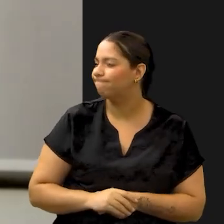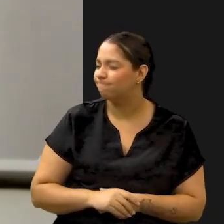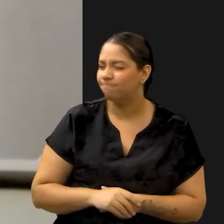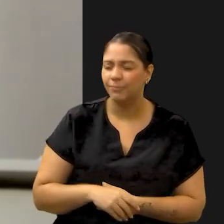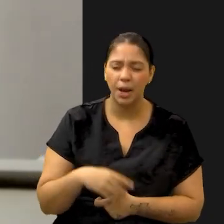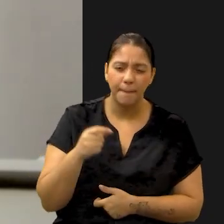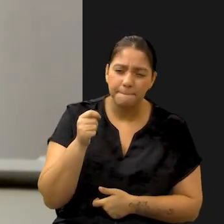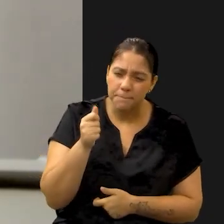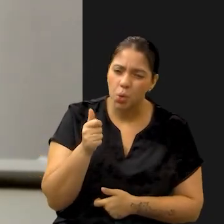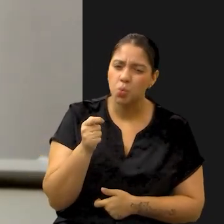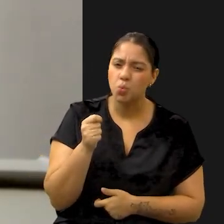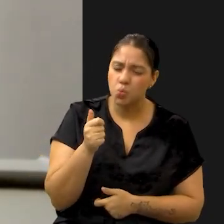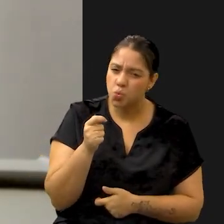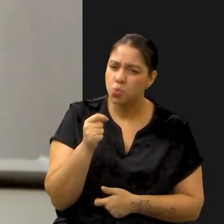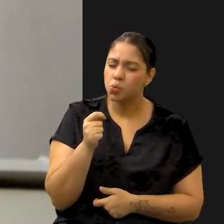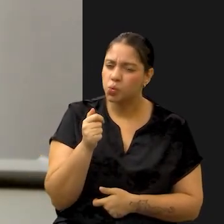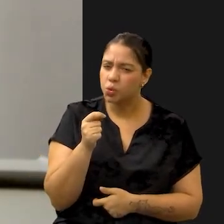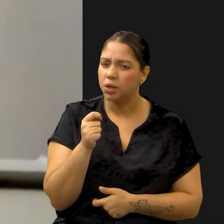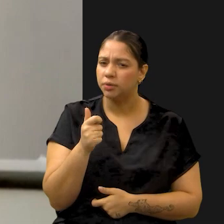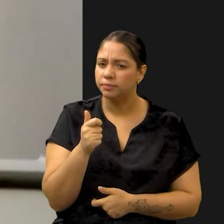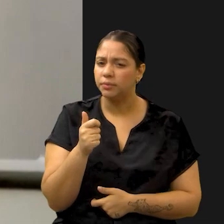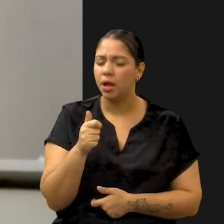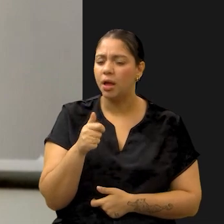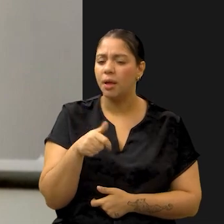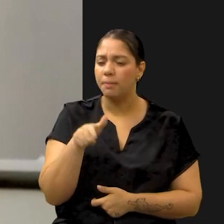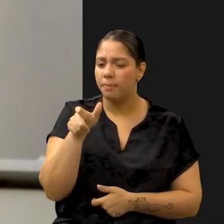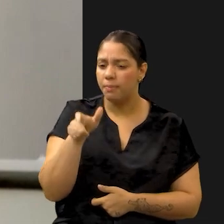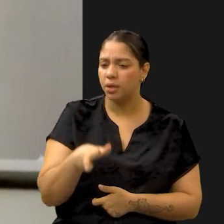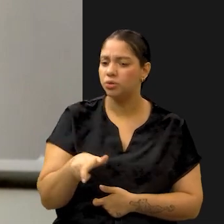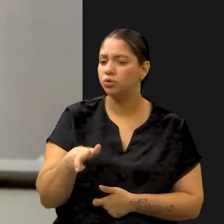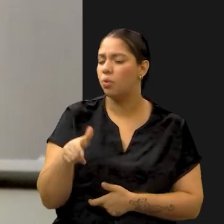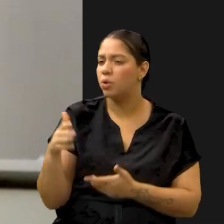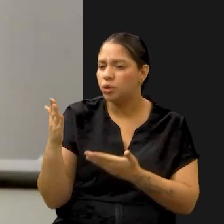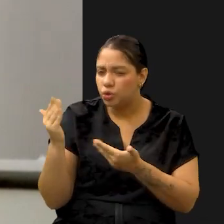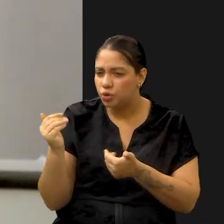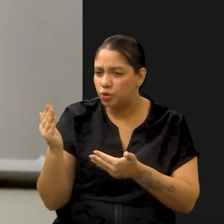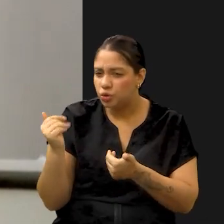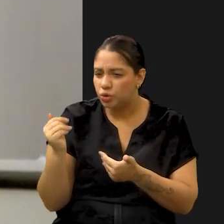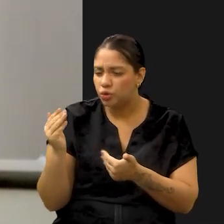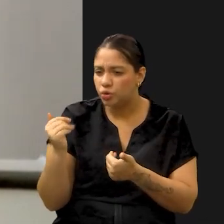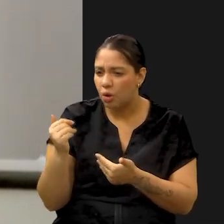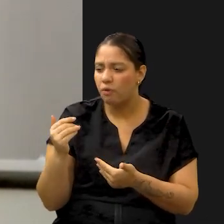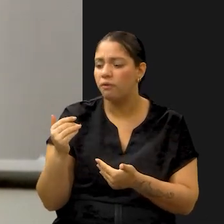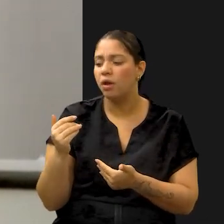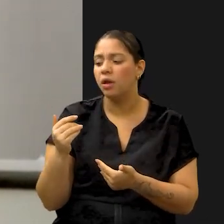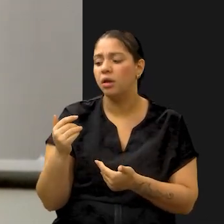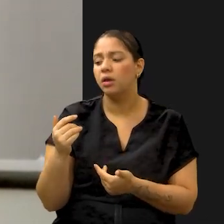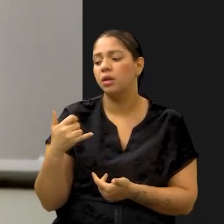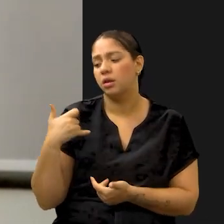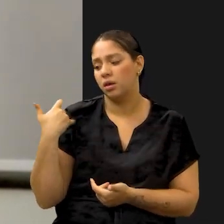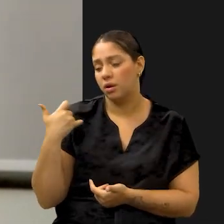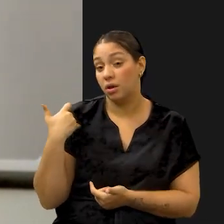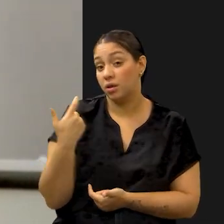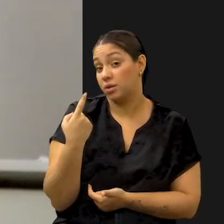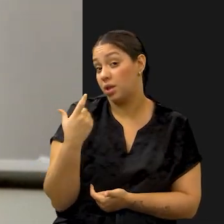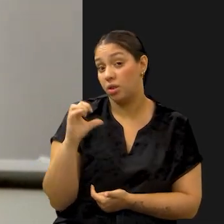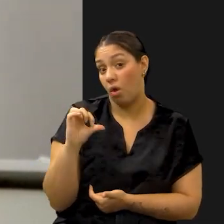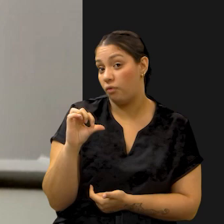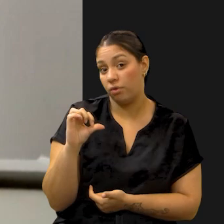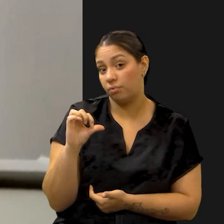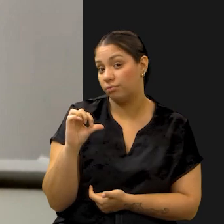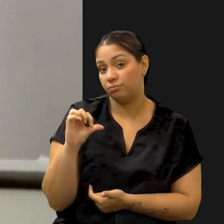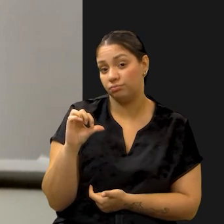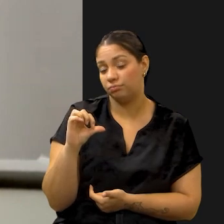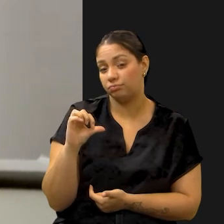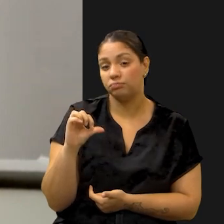É muito raro, realmente muito raro. A paciente mais jovem que eu conheço, que teve câncer coloretal, foi diagnosticada aos